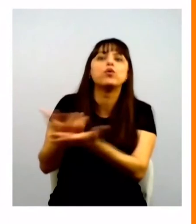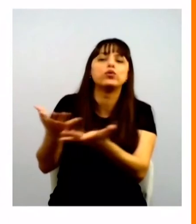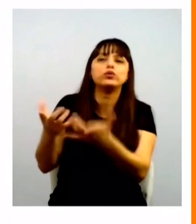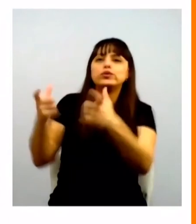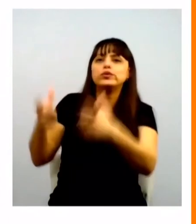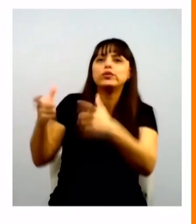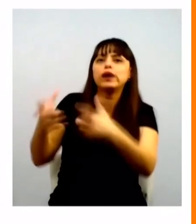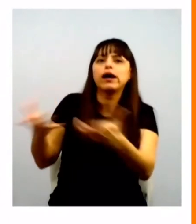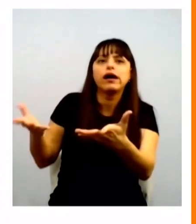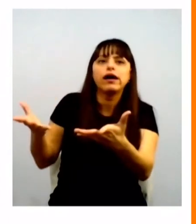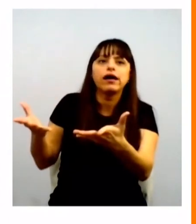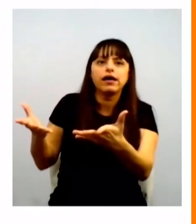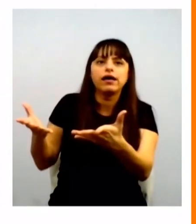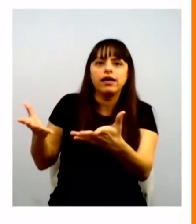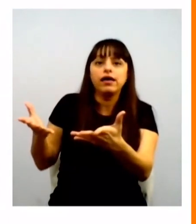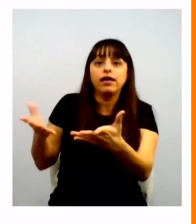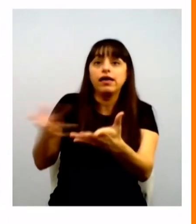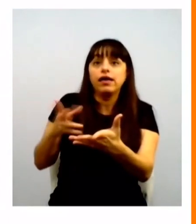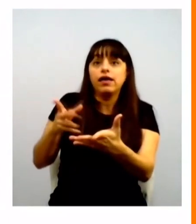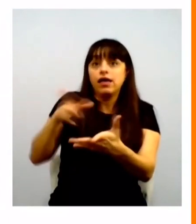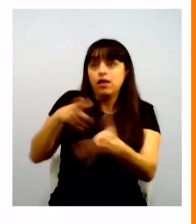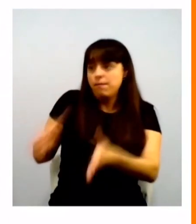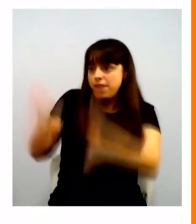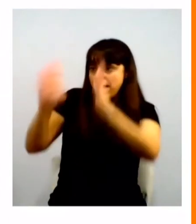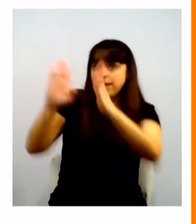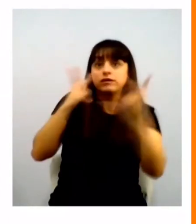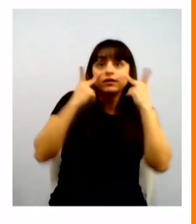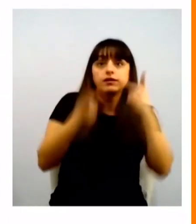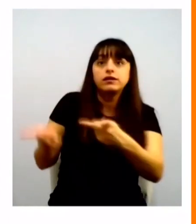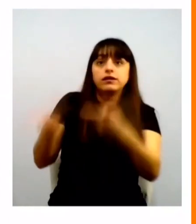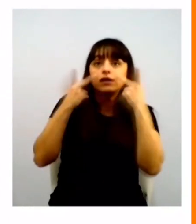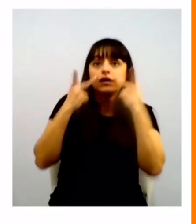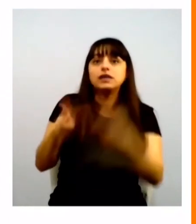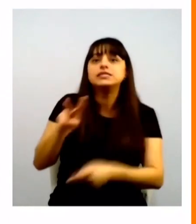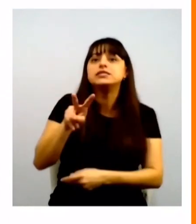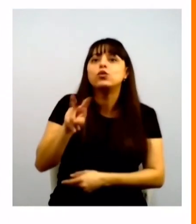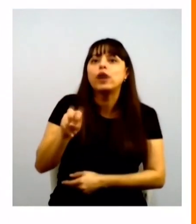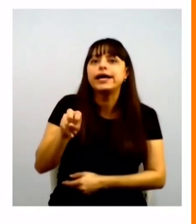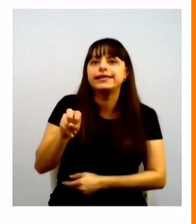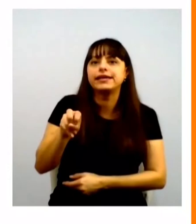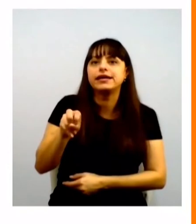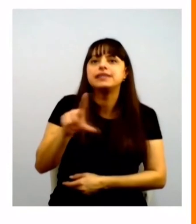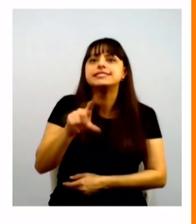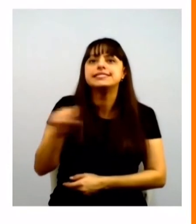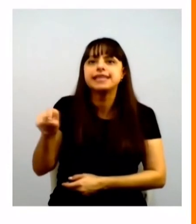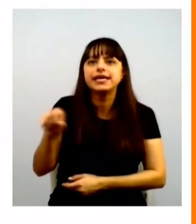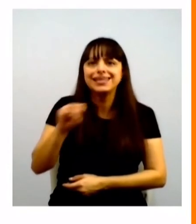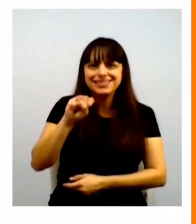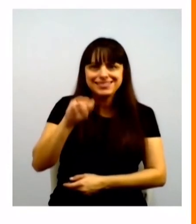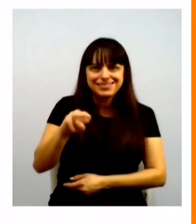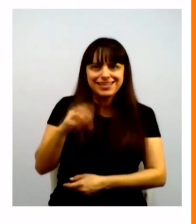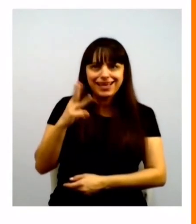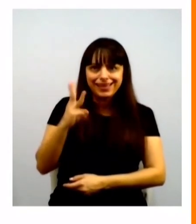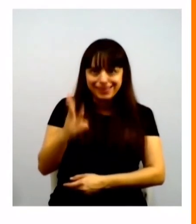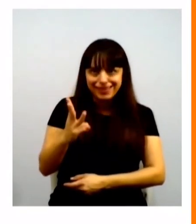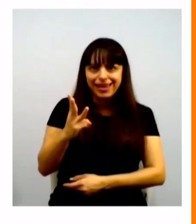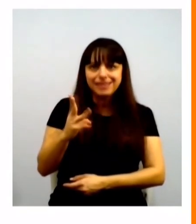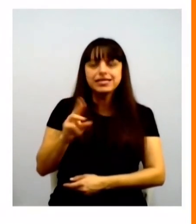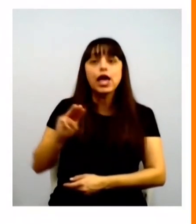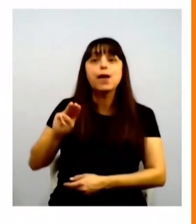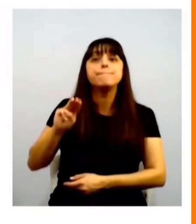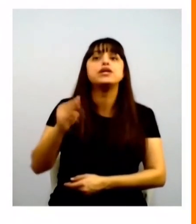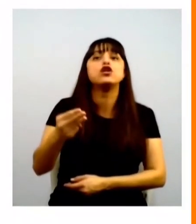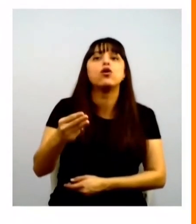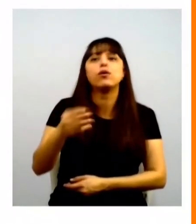vão 50 pessoas, 100 pessoas, mas quando vão 3 milhões de pessoas a um parque natural